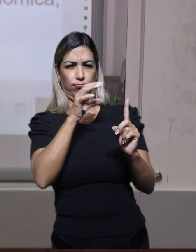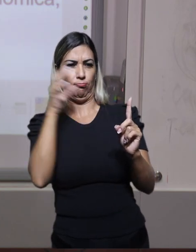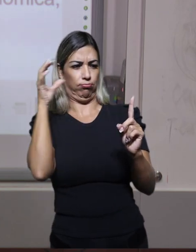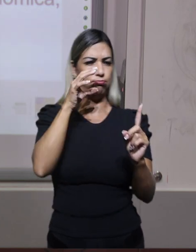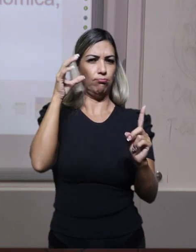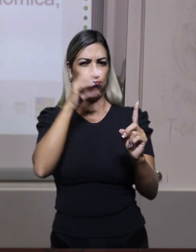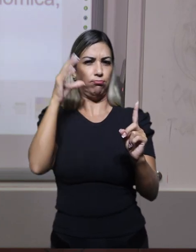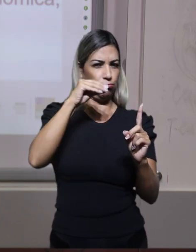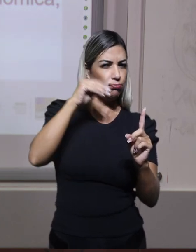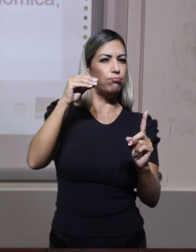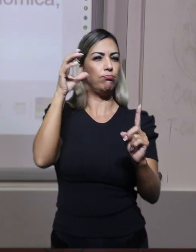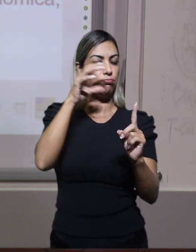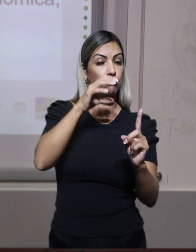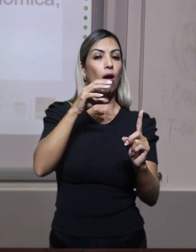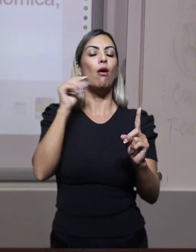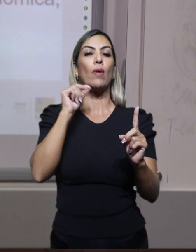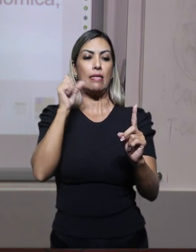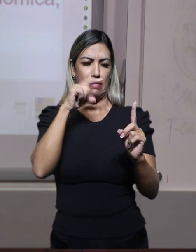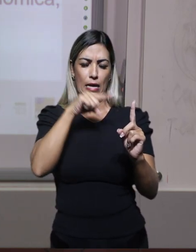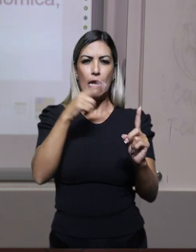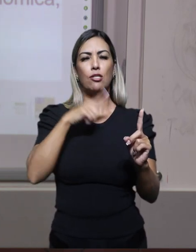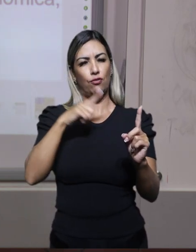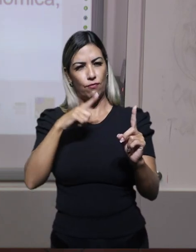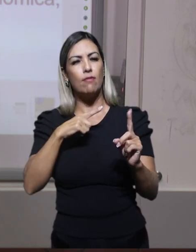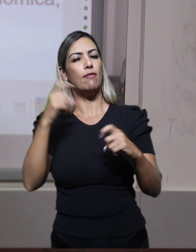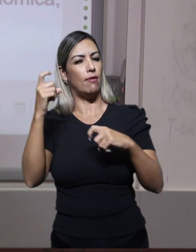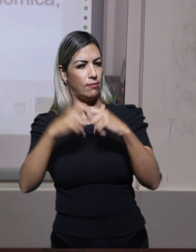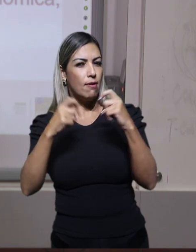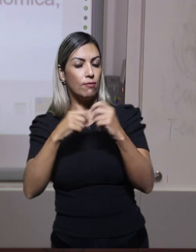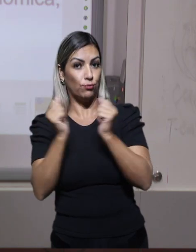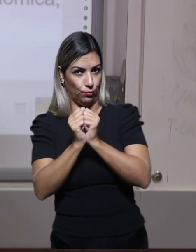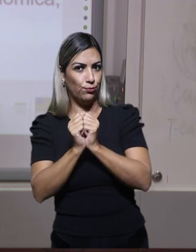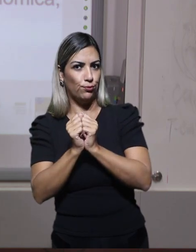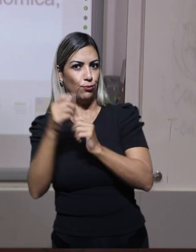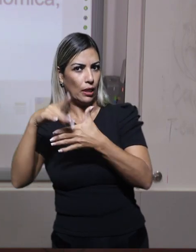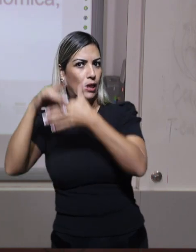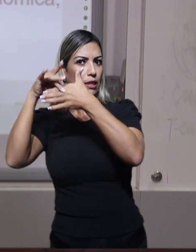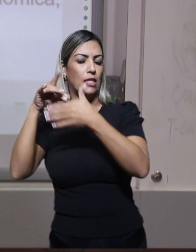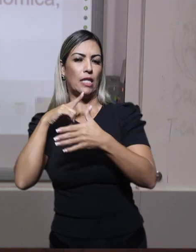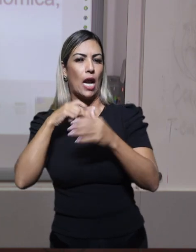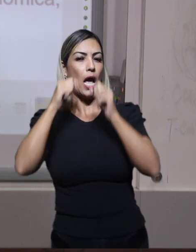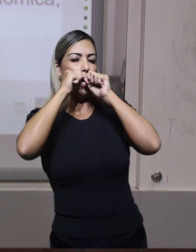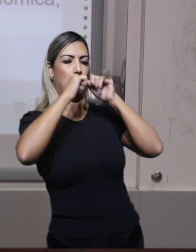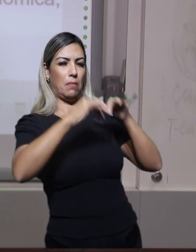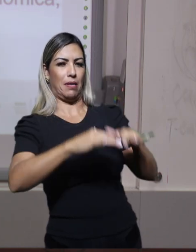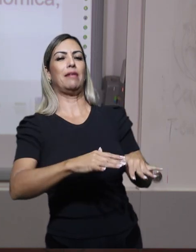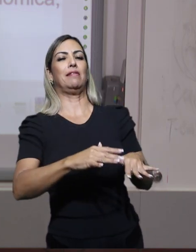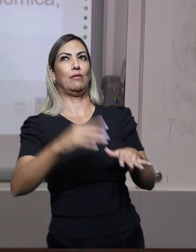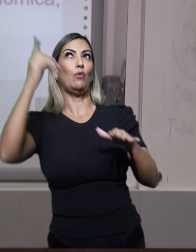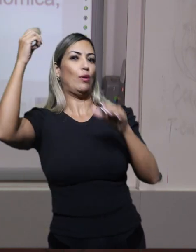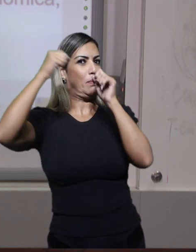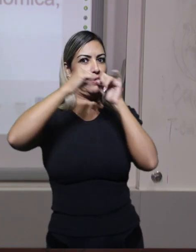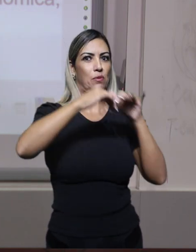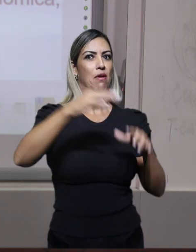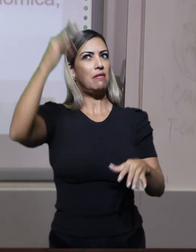por exemplo, que se elas mantiverem algum relacionamento com eles, elas vão ter algum tipo de bênção, algum tipo de